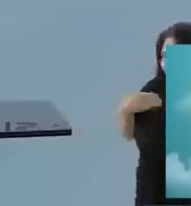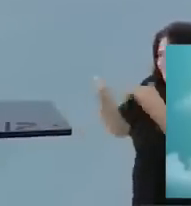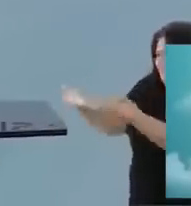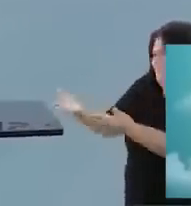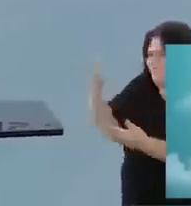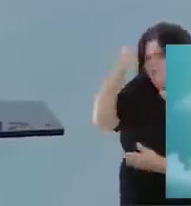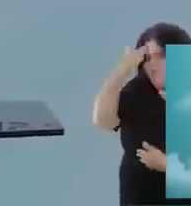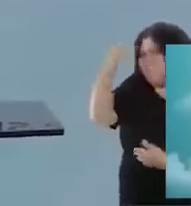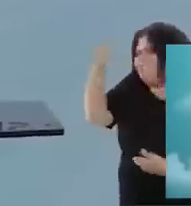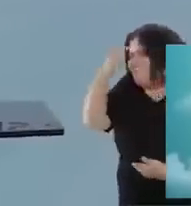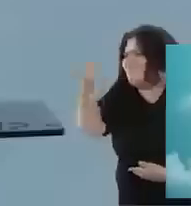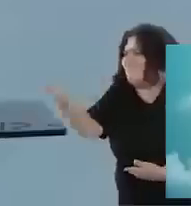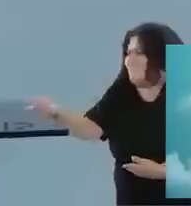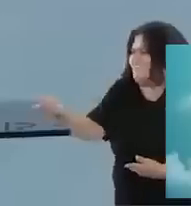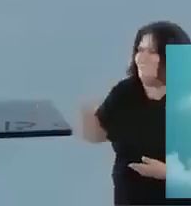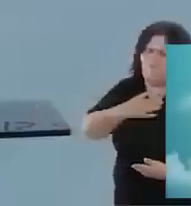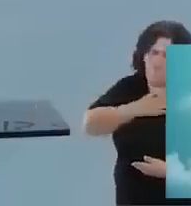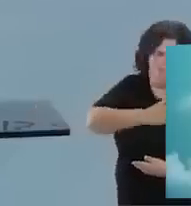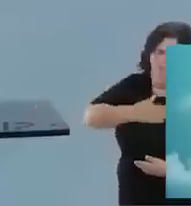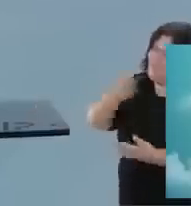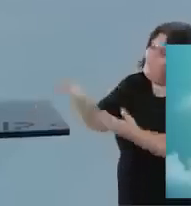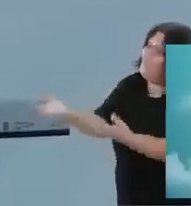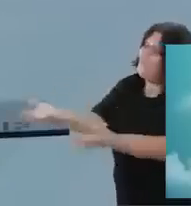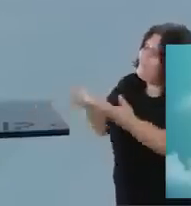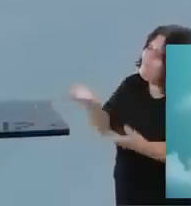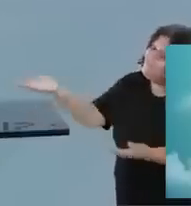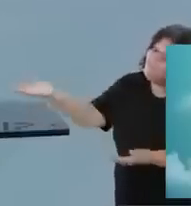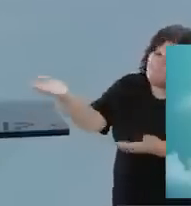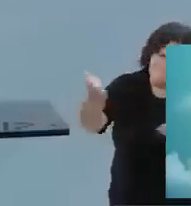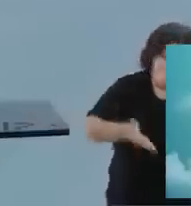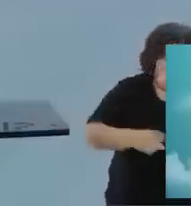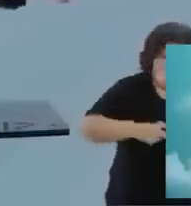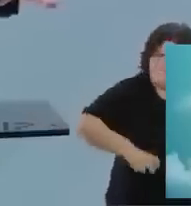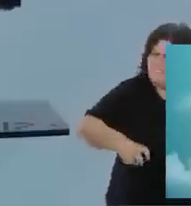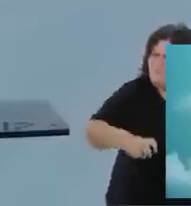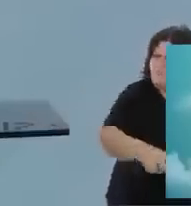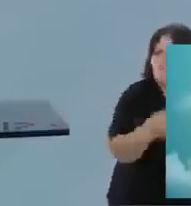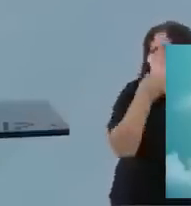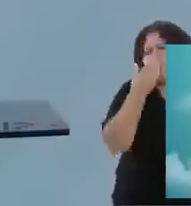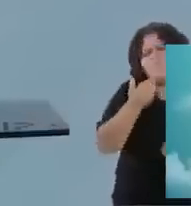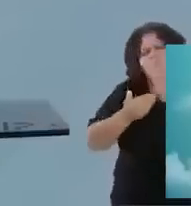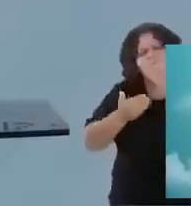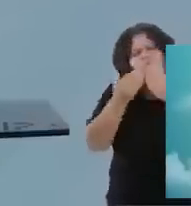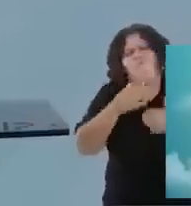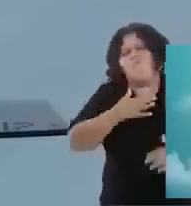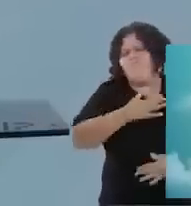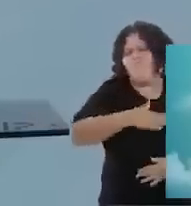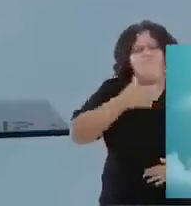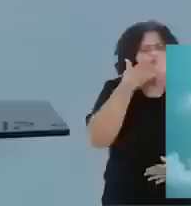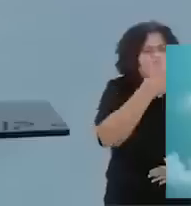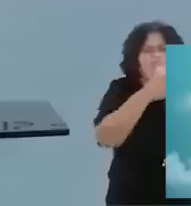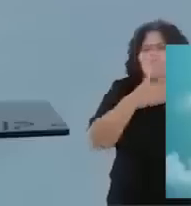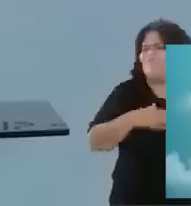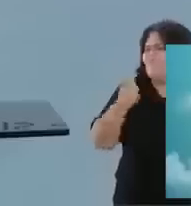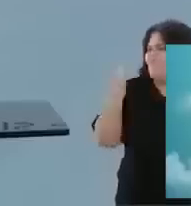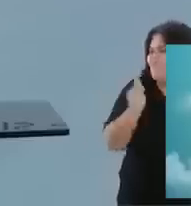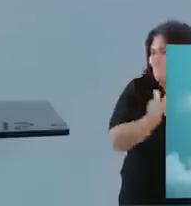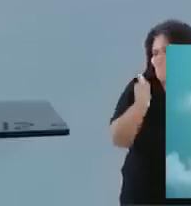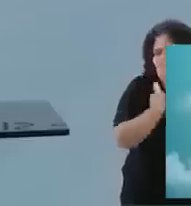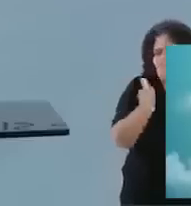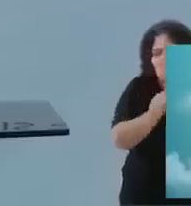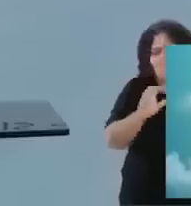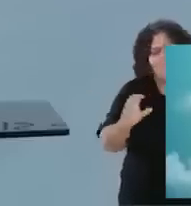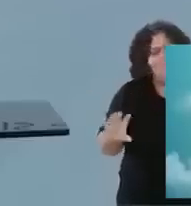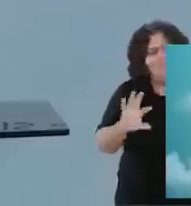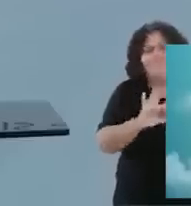feito pensando em você, para você degustar essa comida saborosa e ter um momento gostoso de comunhão conosco. A